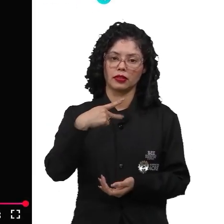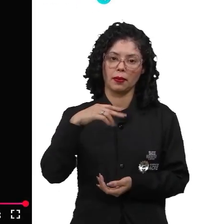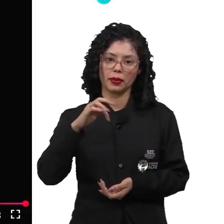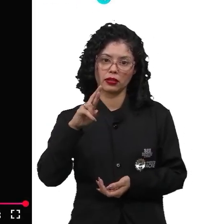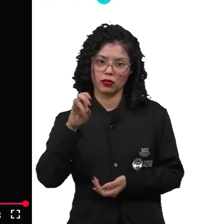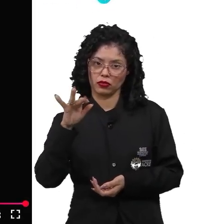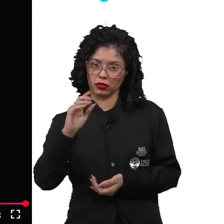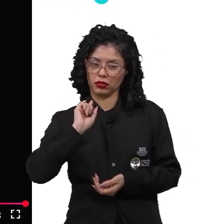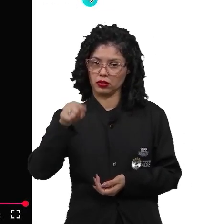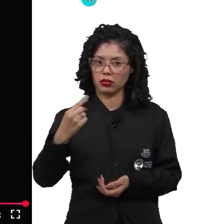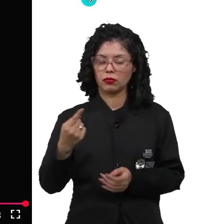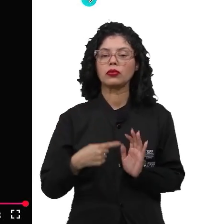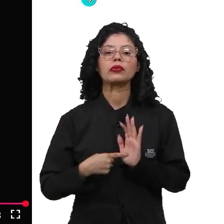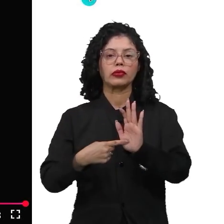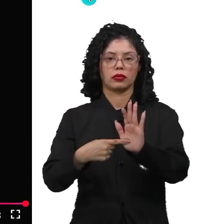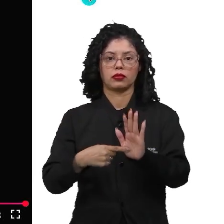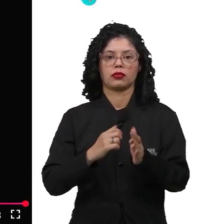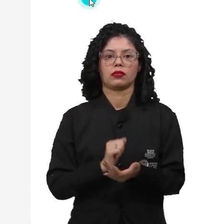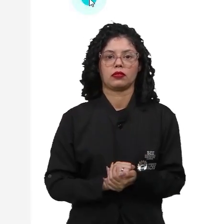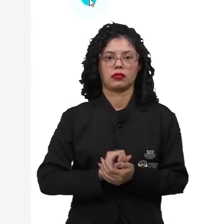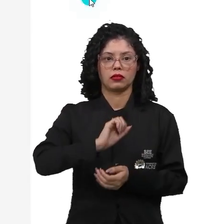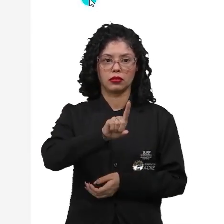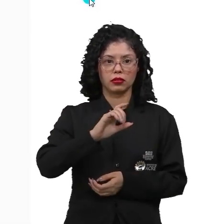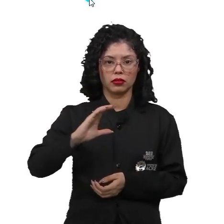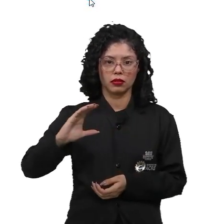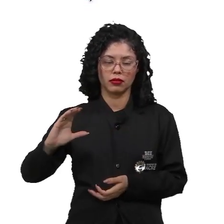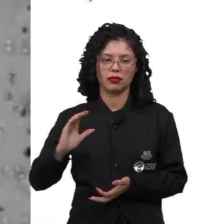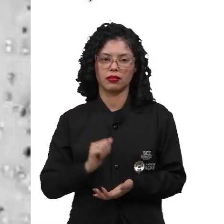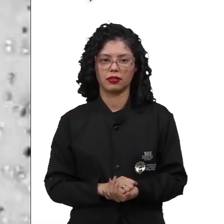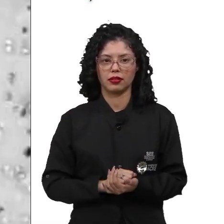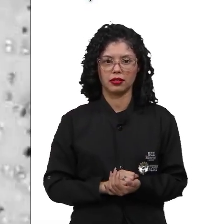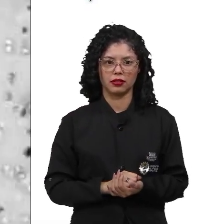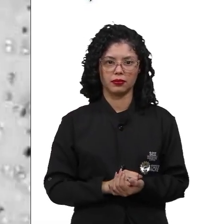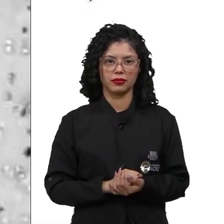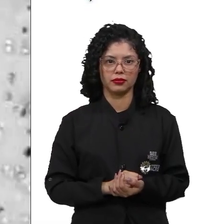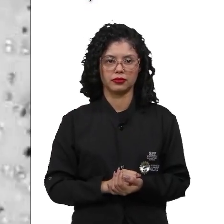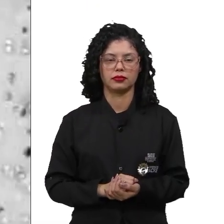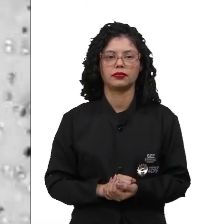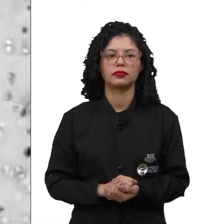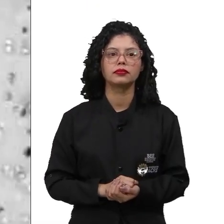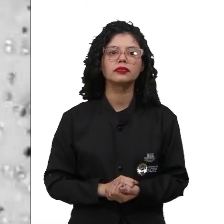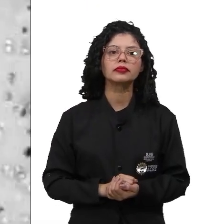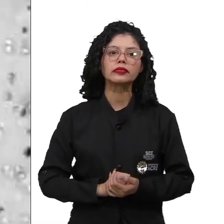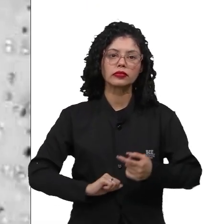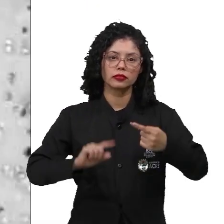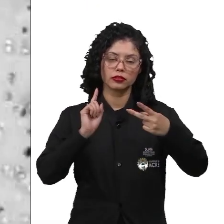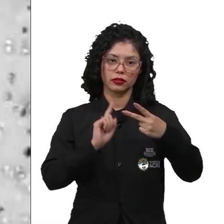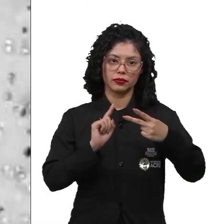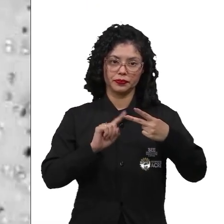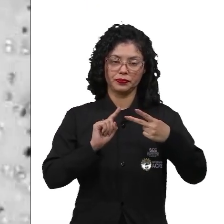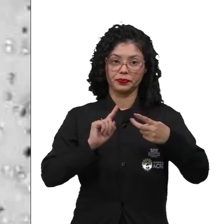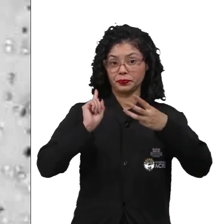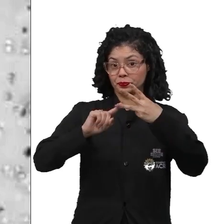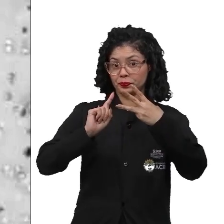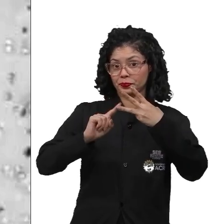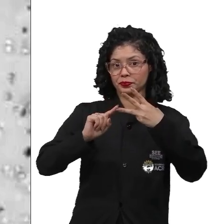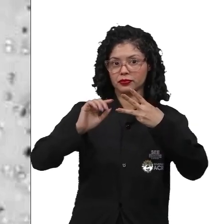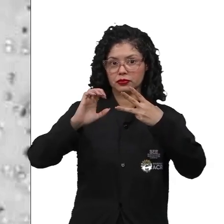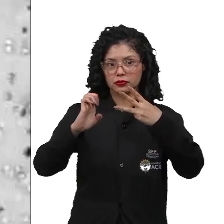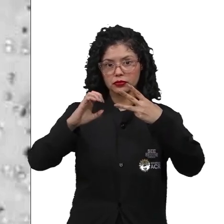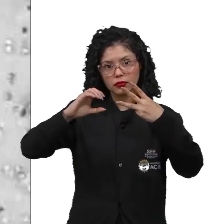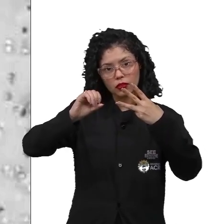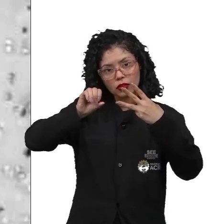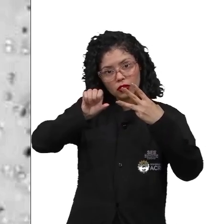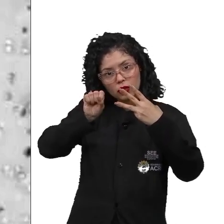patógeno, né, e depois ele apresenta ali para células especializadas. O nosso próximo, né,